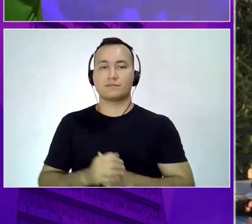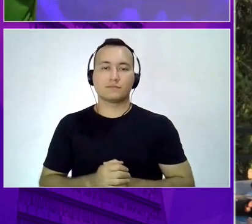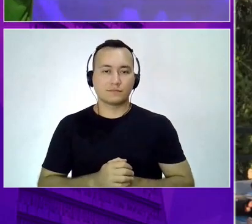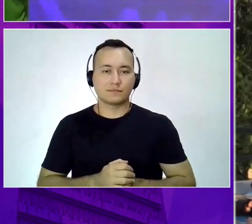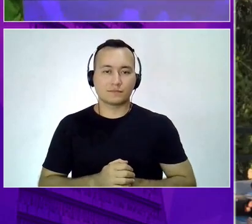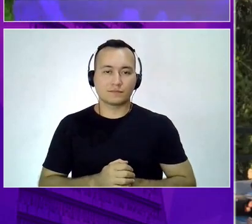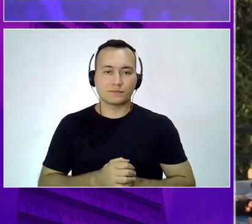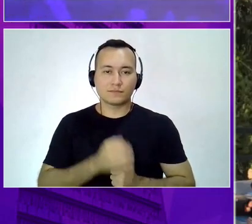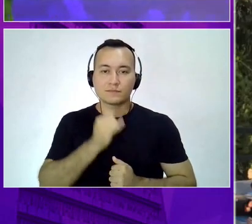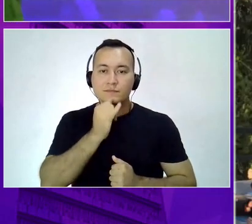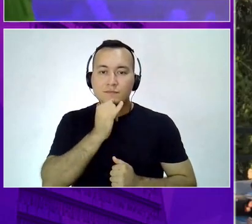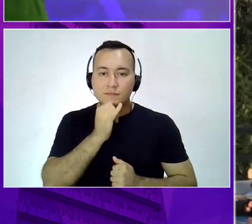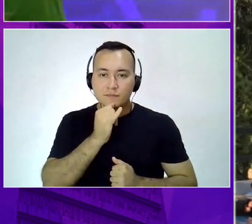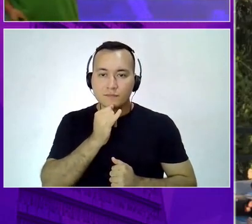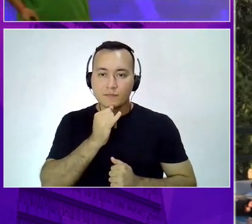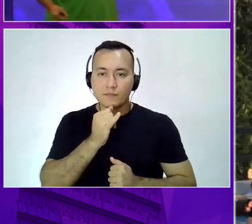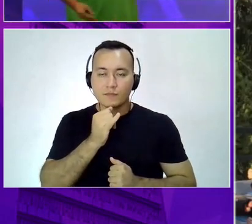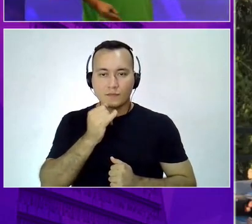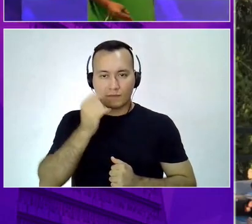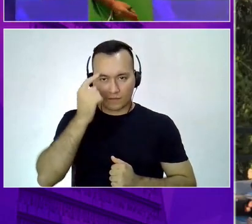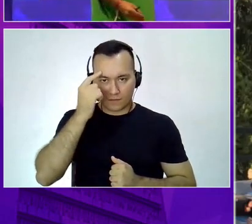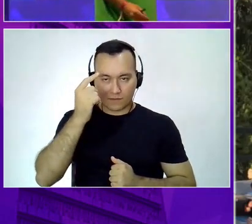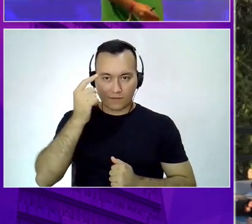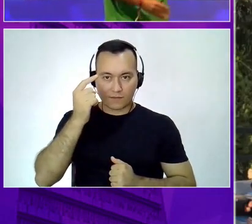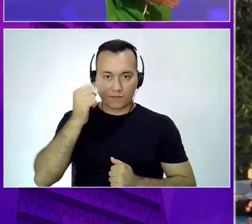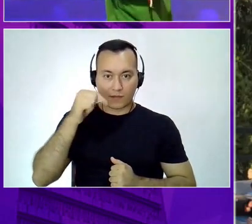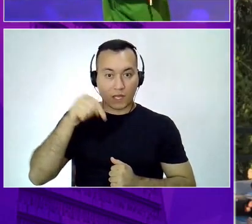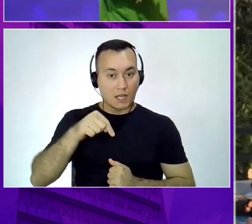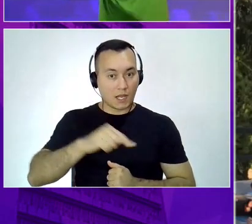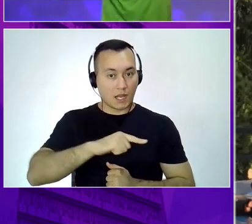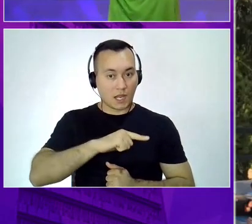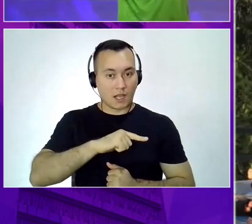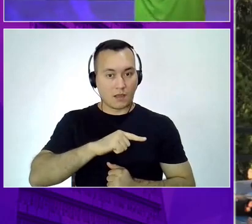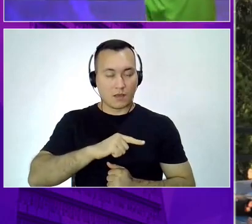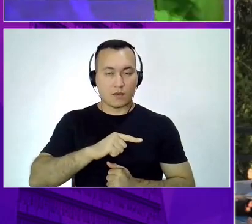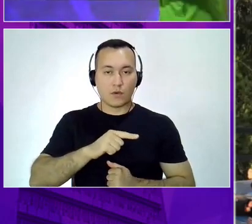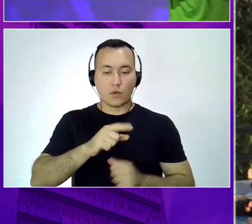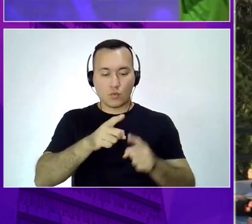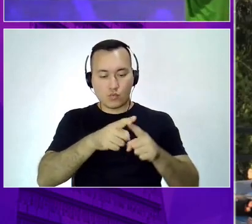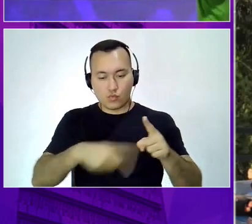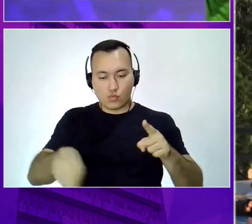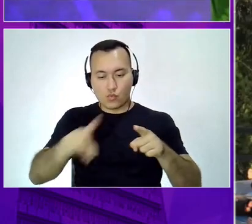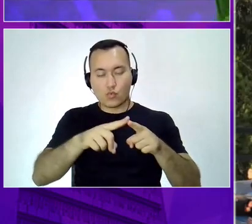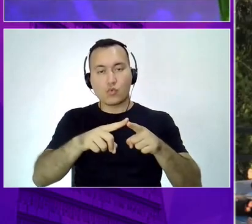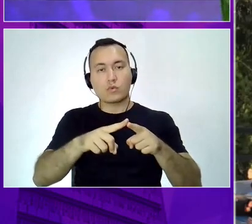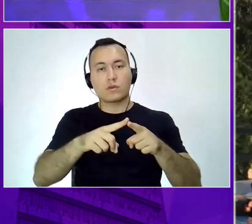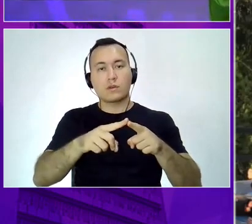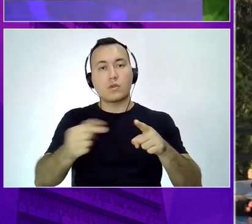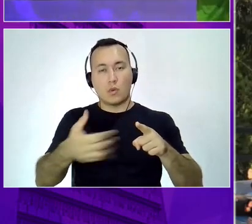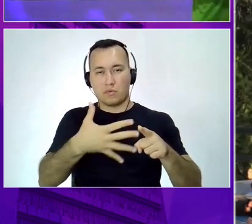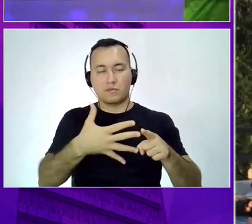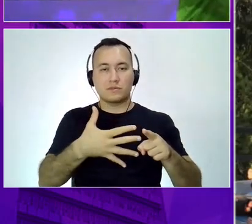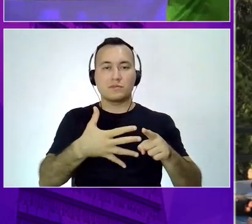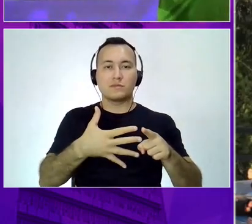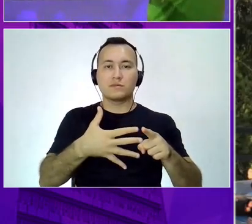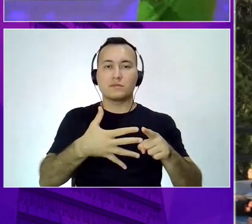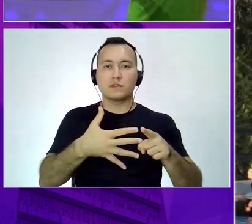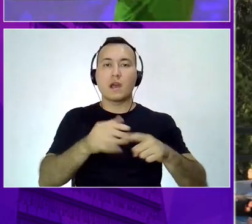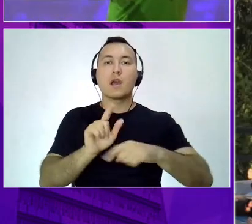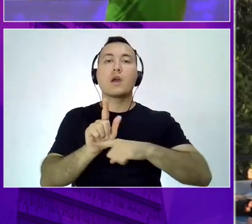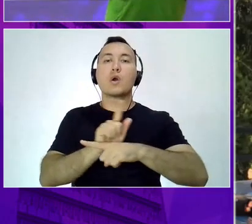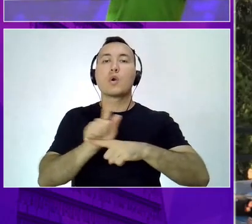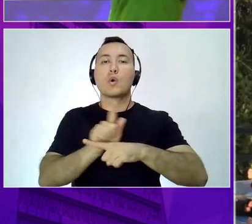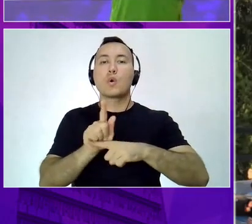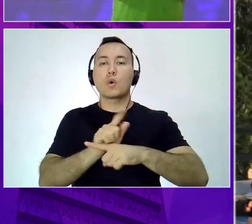início da terceira onda. E a galera está completamente perdida em como fazer gestão